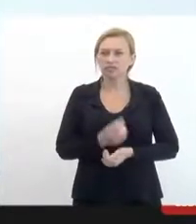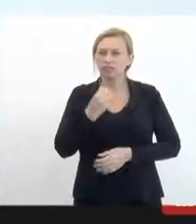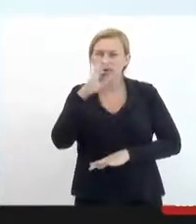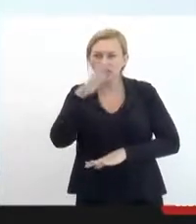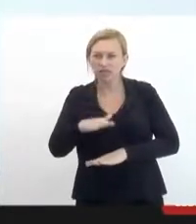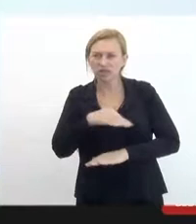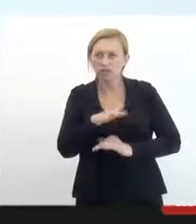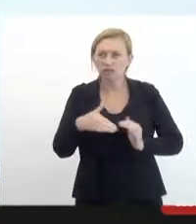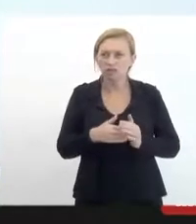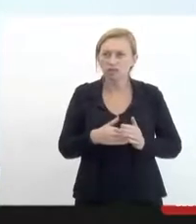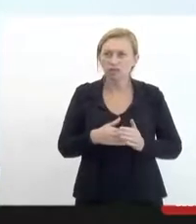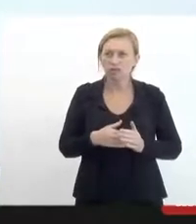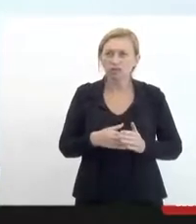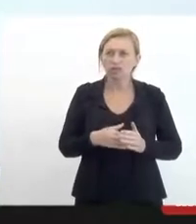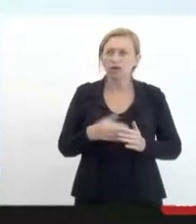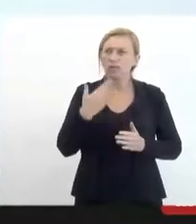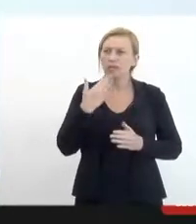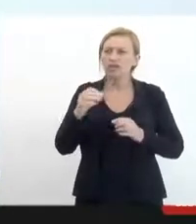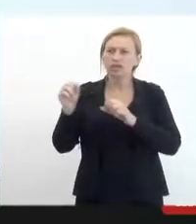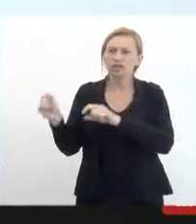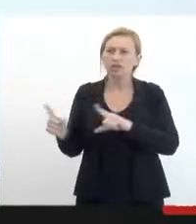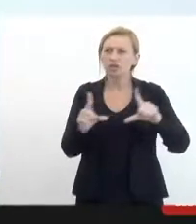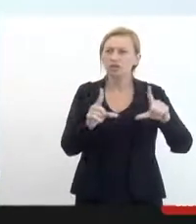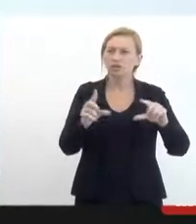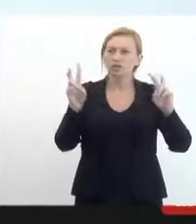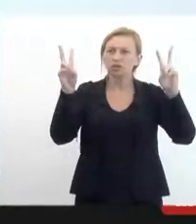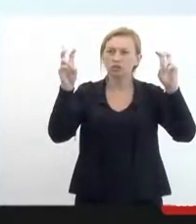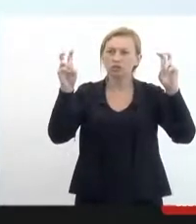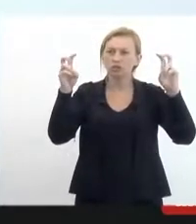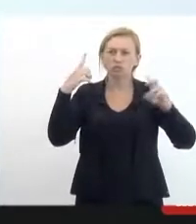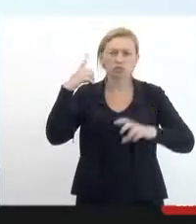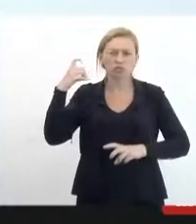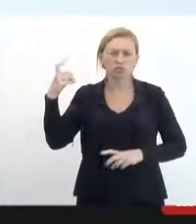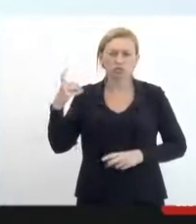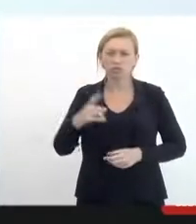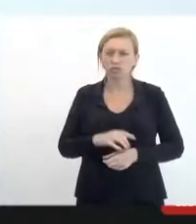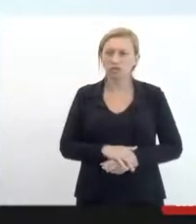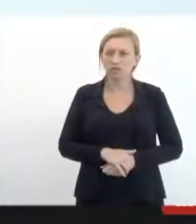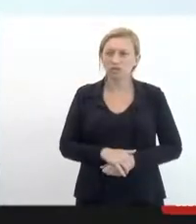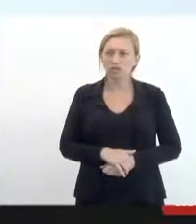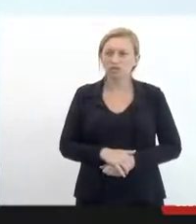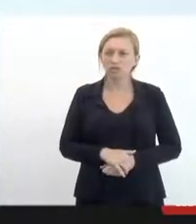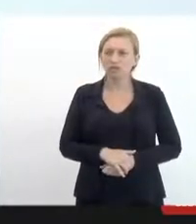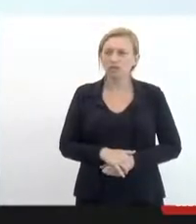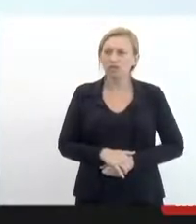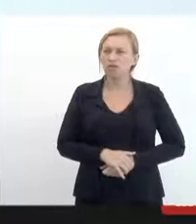pedir para você colocar aquele slide dos assuntos, se possível.